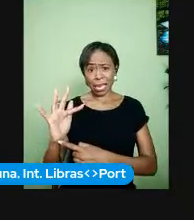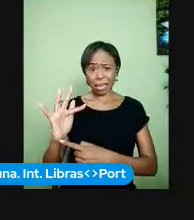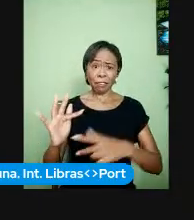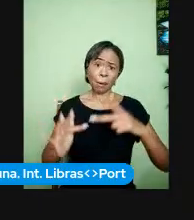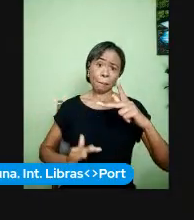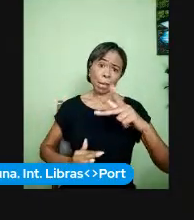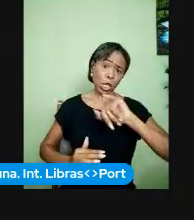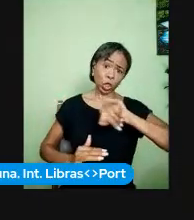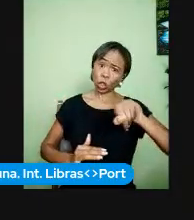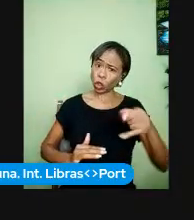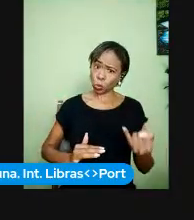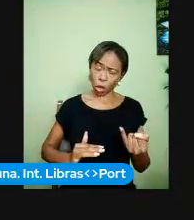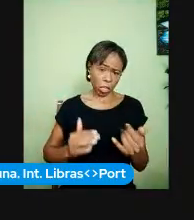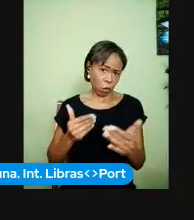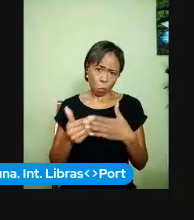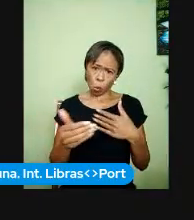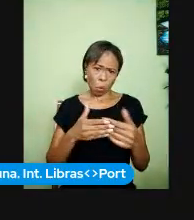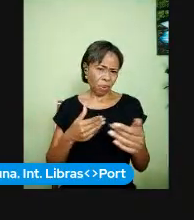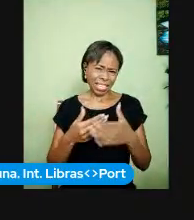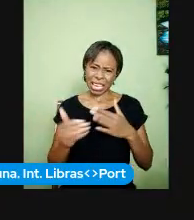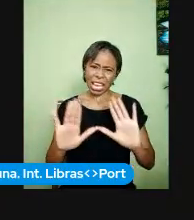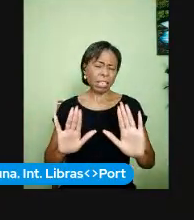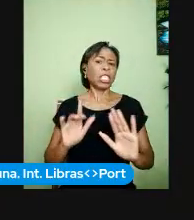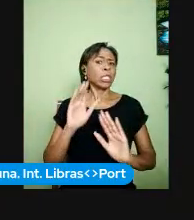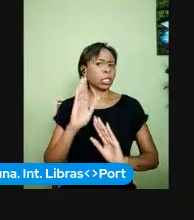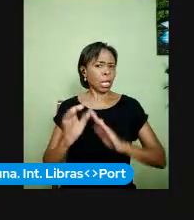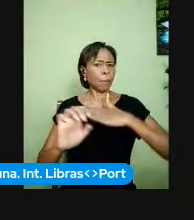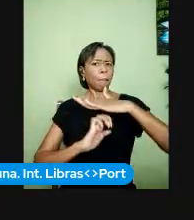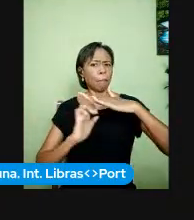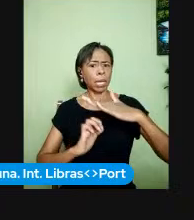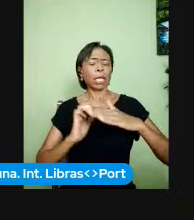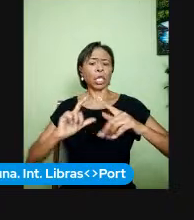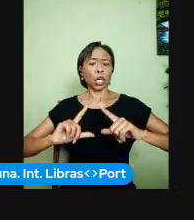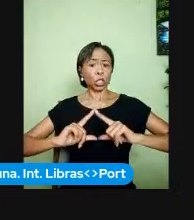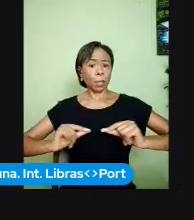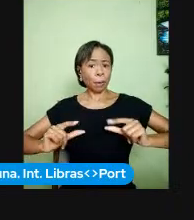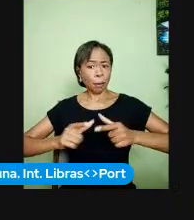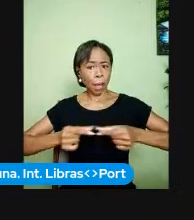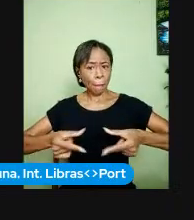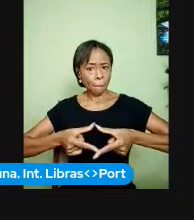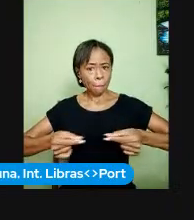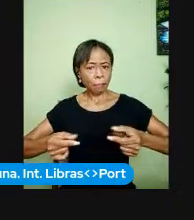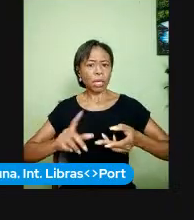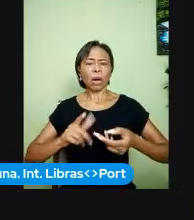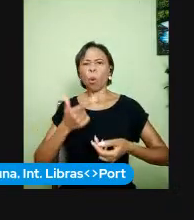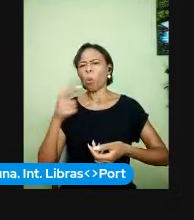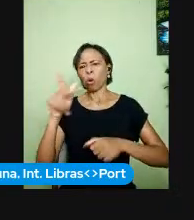Nós já temos empresas do Japão, já temos empresas também de outros países